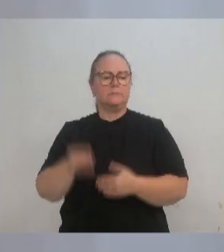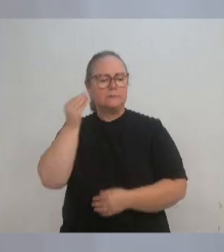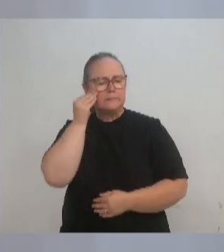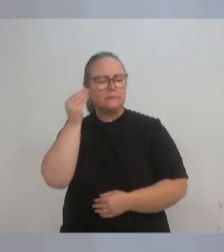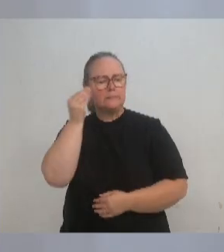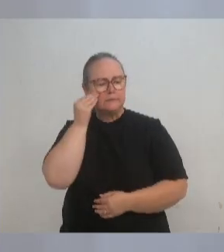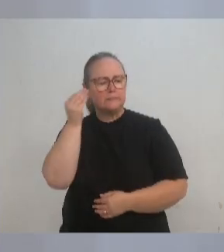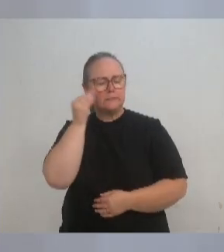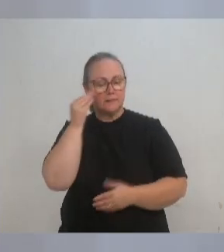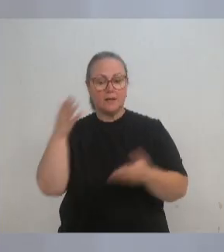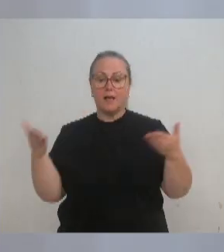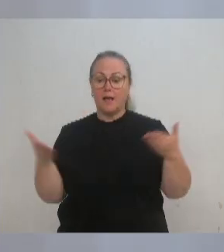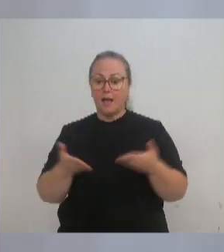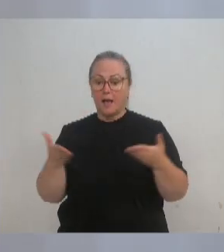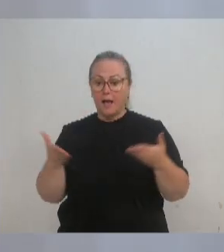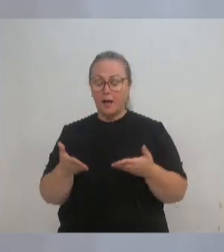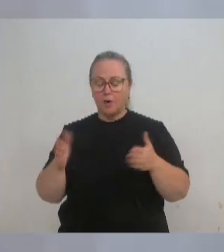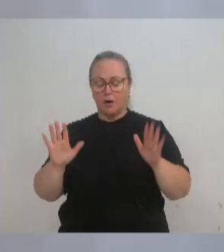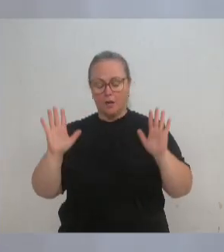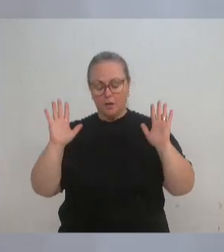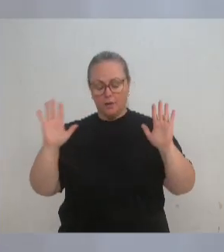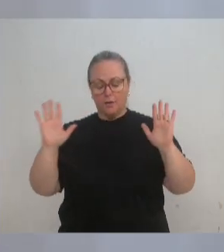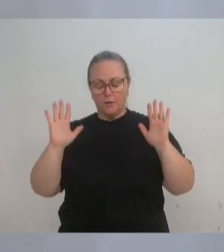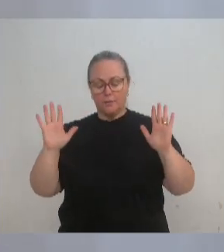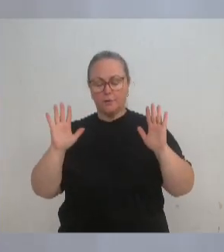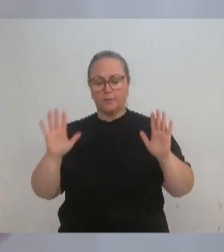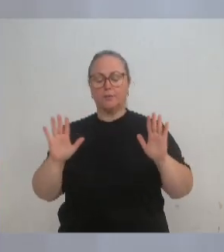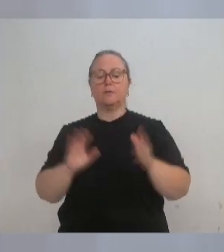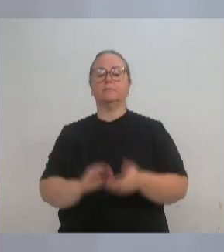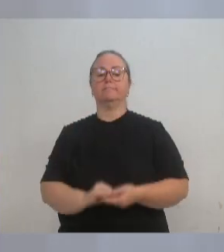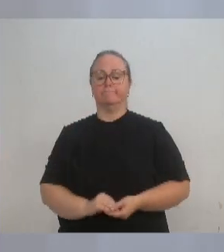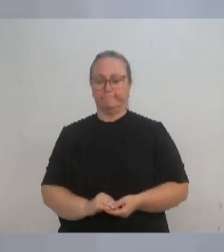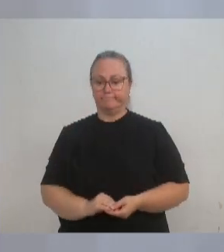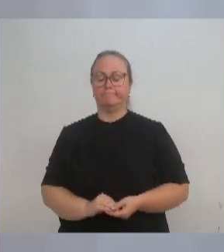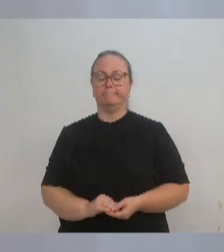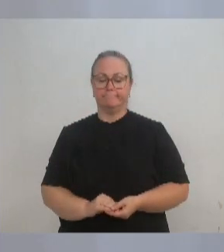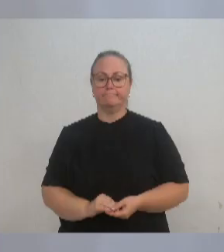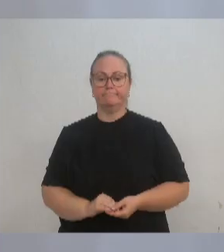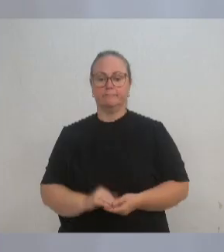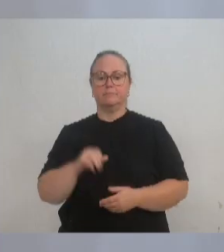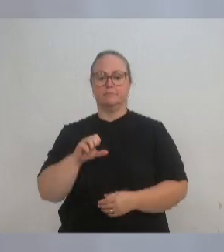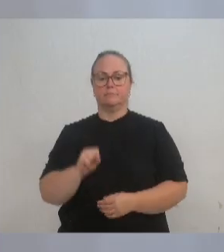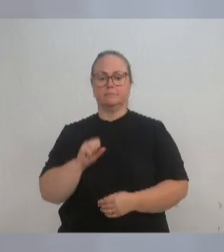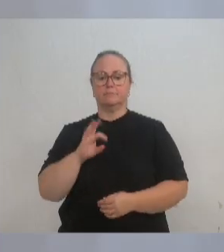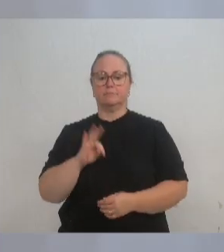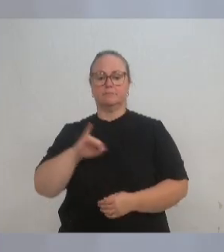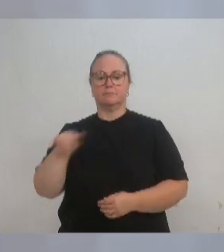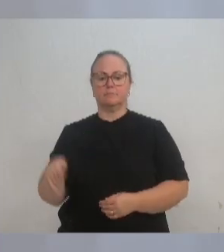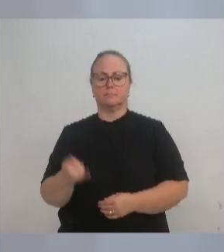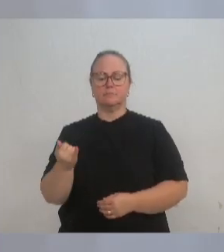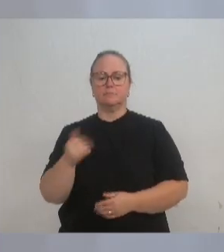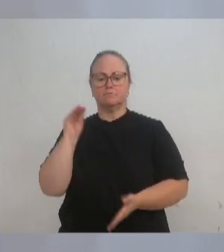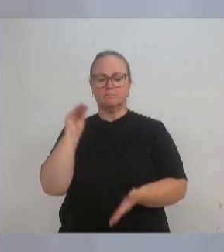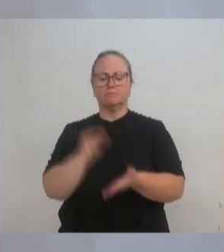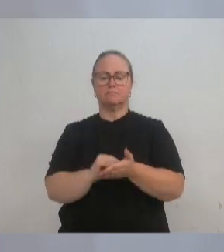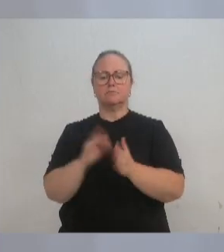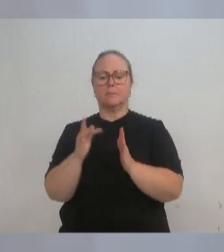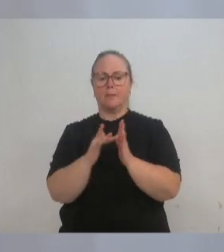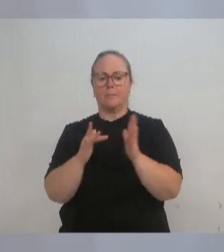agora, graças a Deus, parece que as nossas preces foram ouvidas, o STJ colocou como pauta